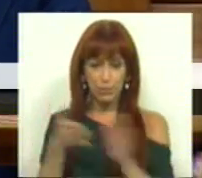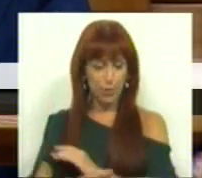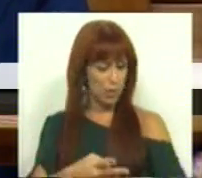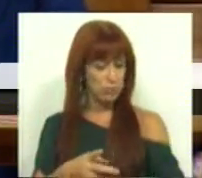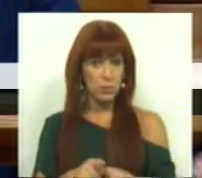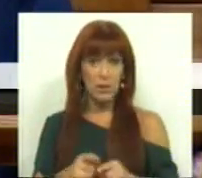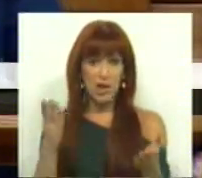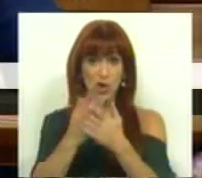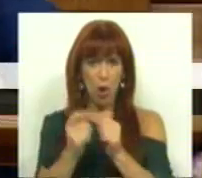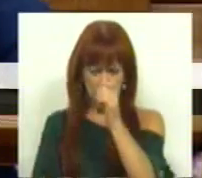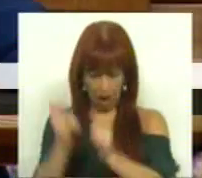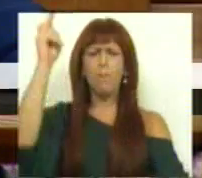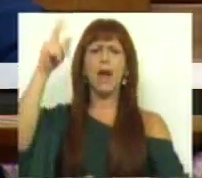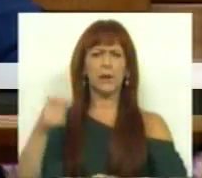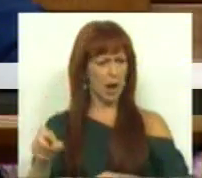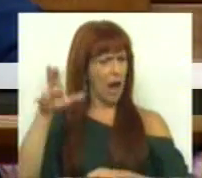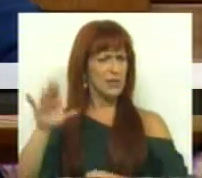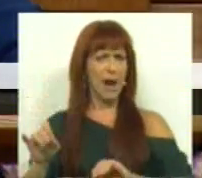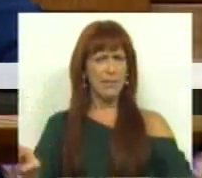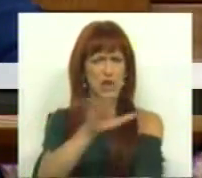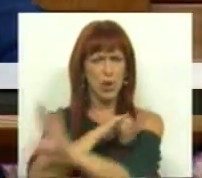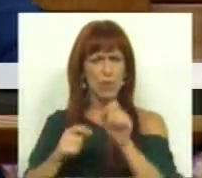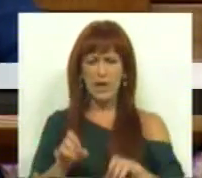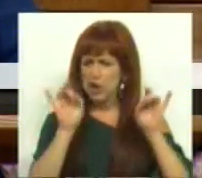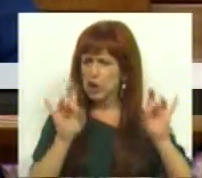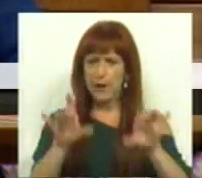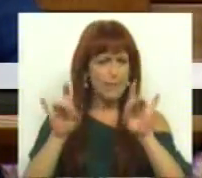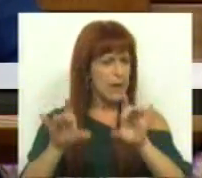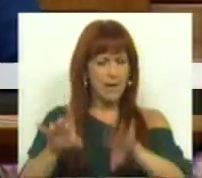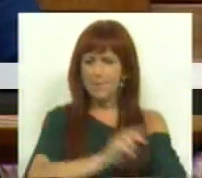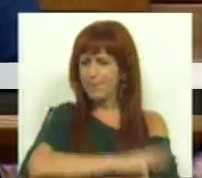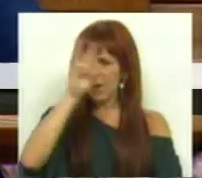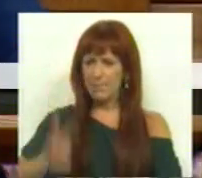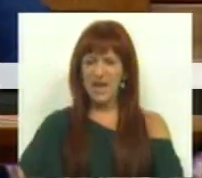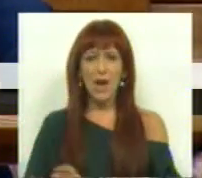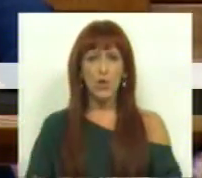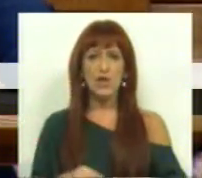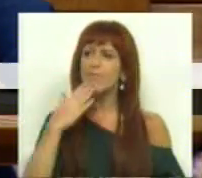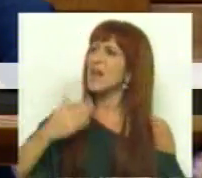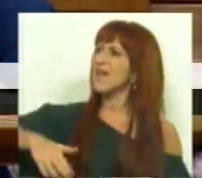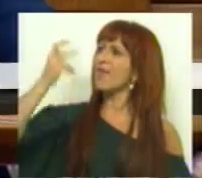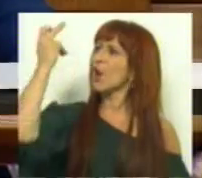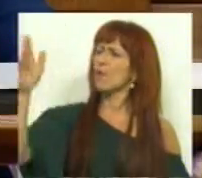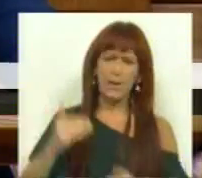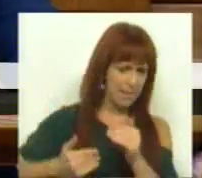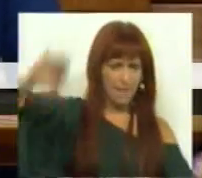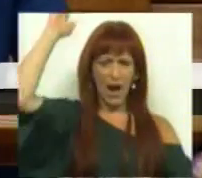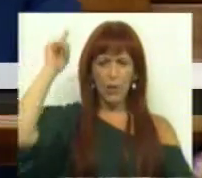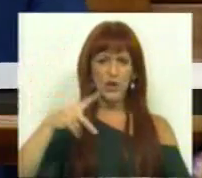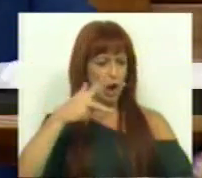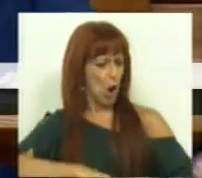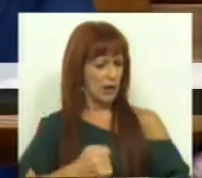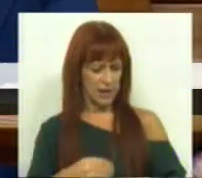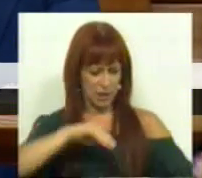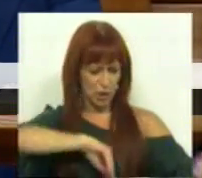ensino que são já das mais caras da Europa. Despedir aos milhares, aumentar a idade da reforma, cortar o subsídio